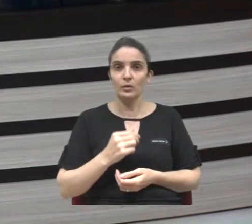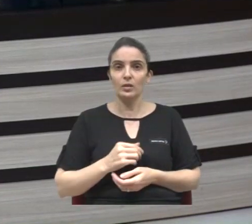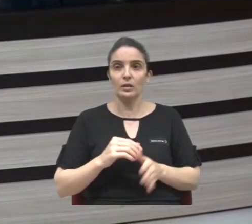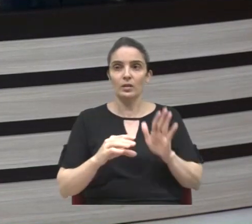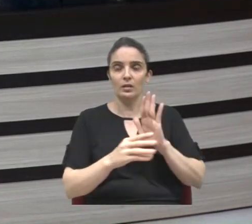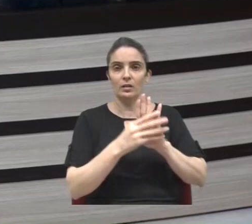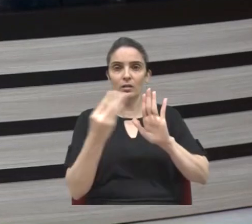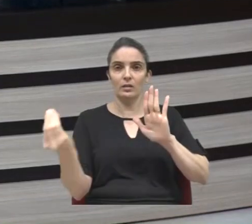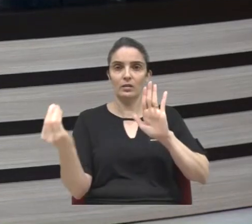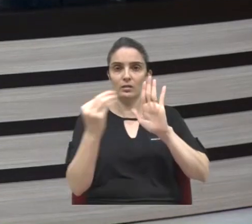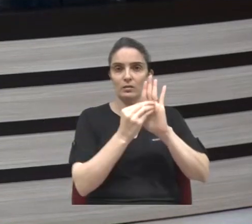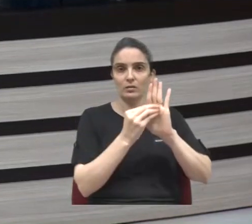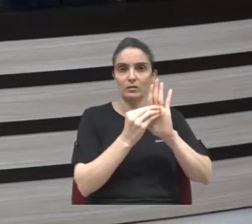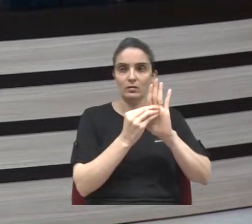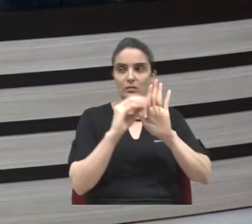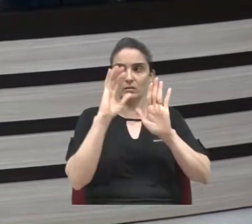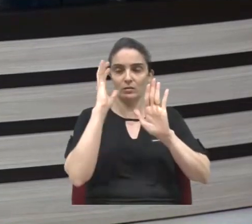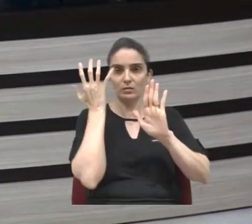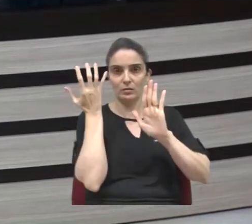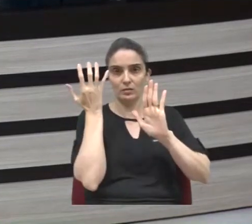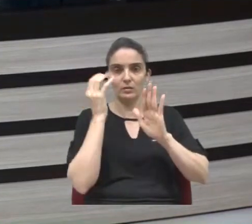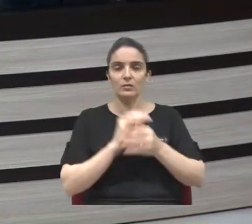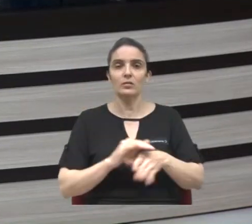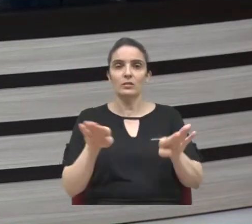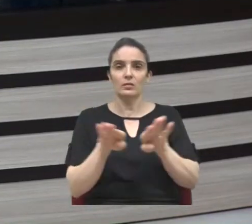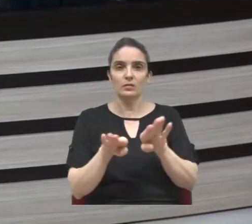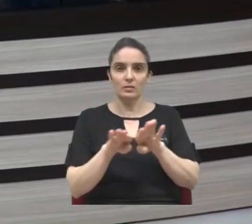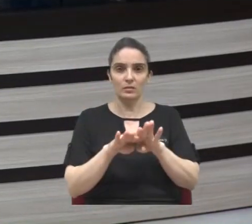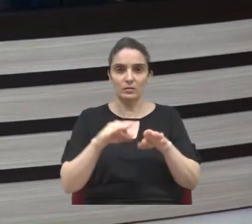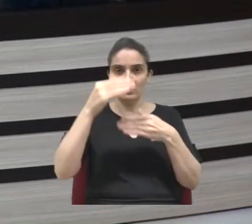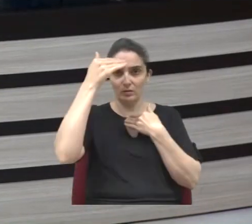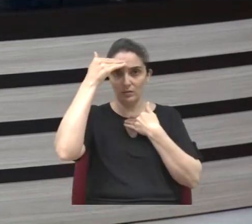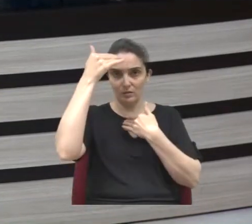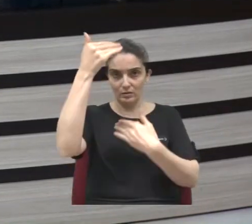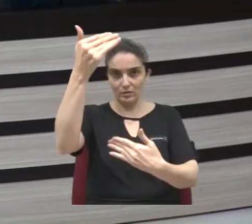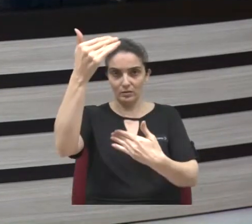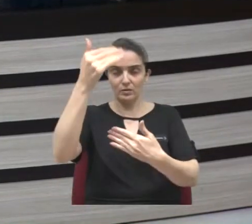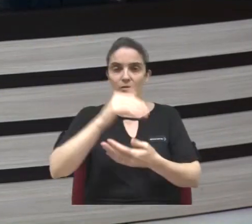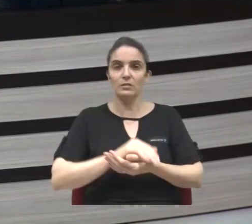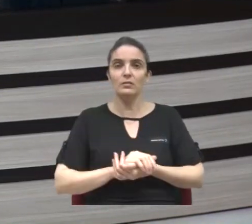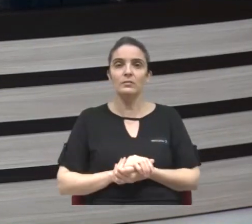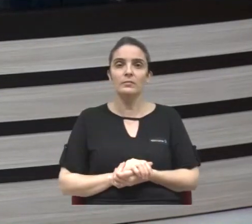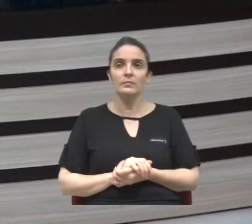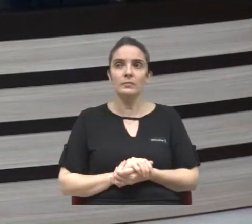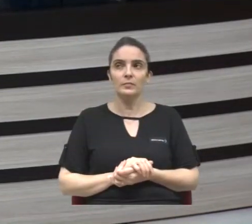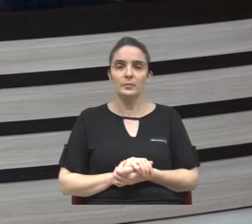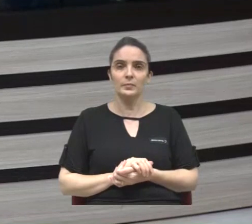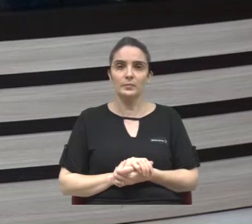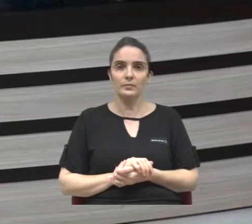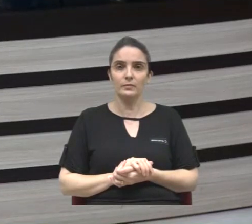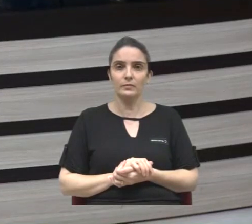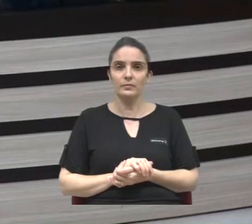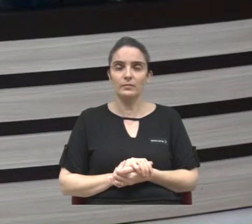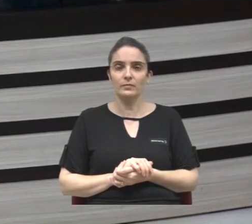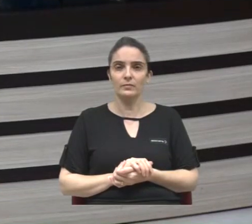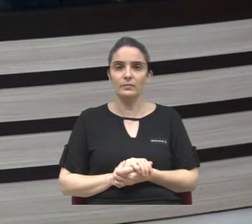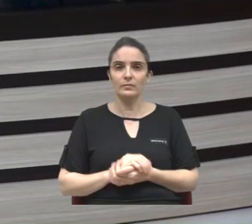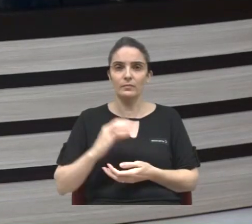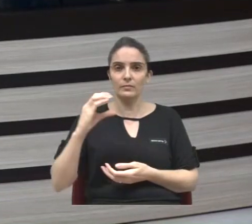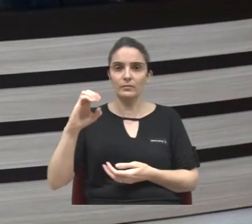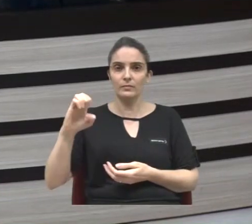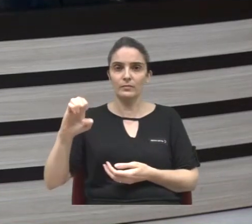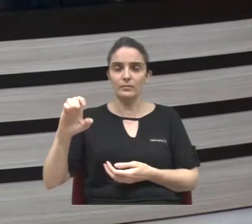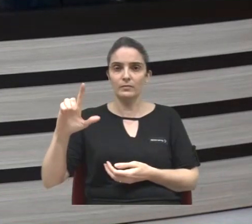Aguiar. E também agradecer, como o Cleito já fez, ao deputado Celso